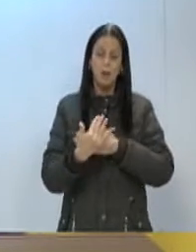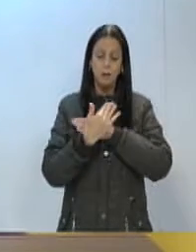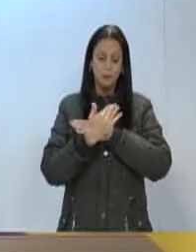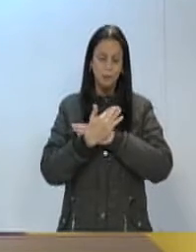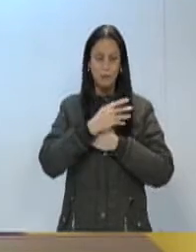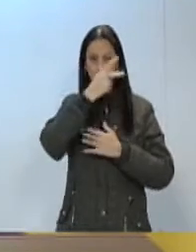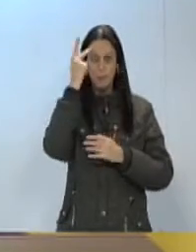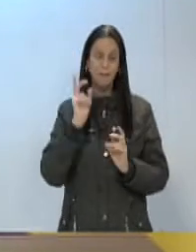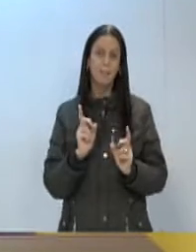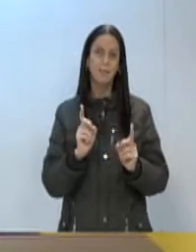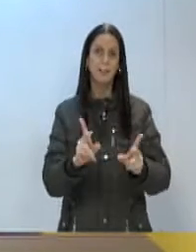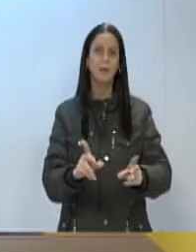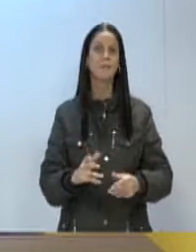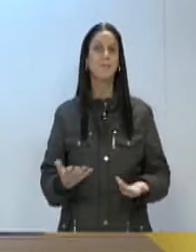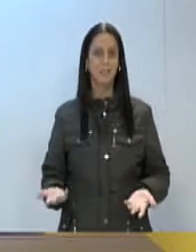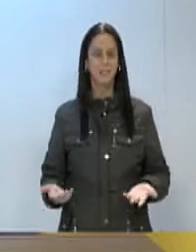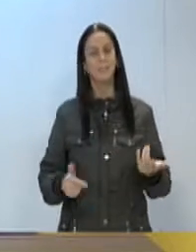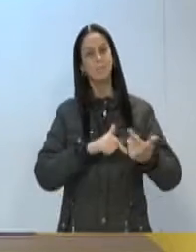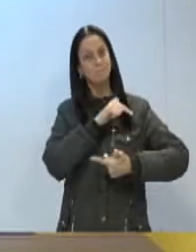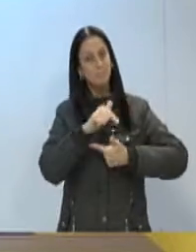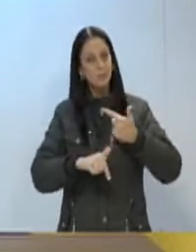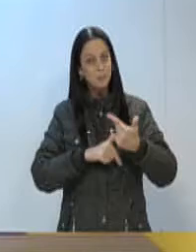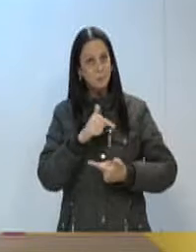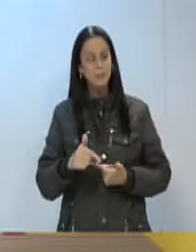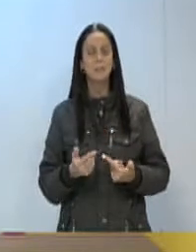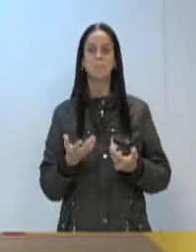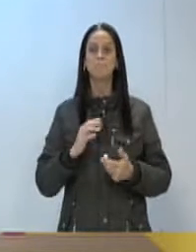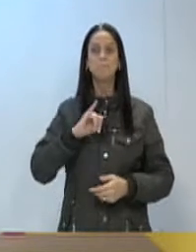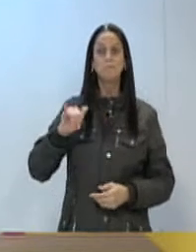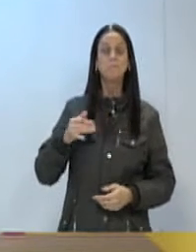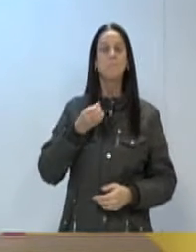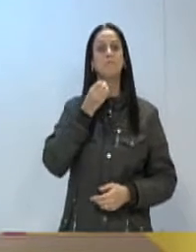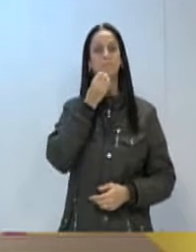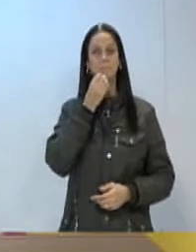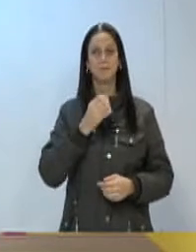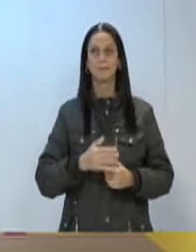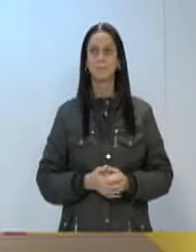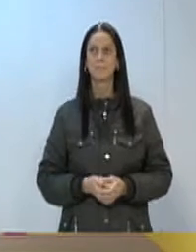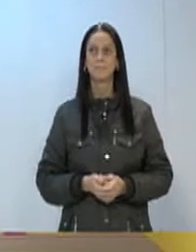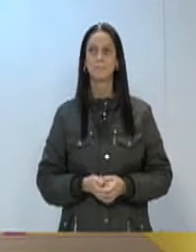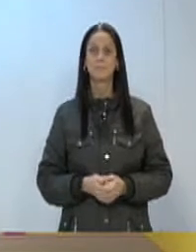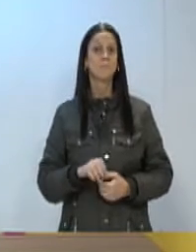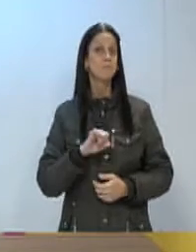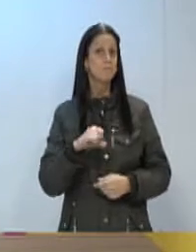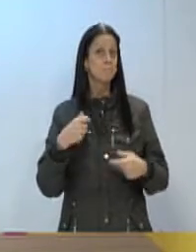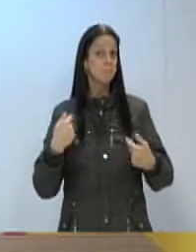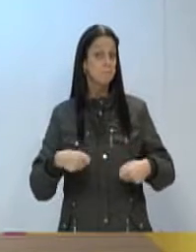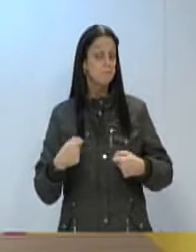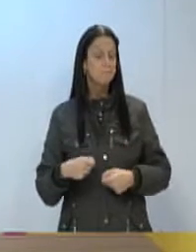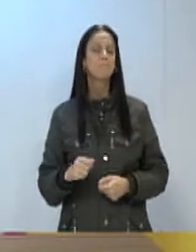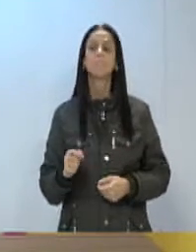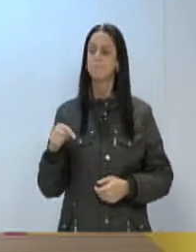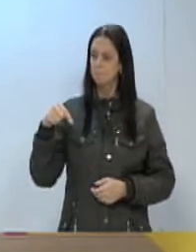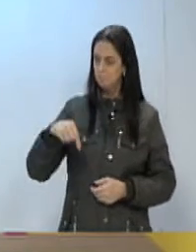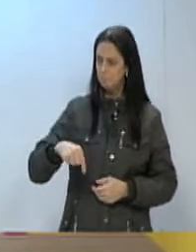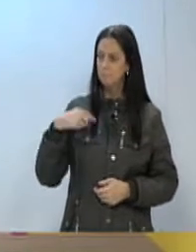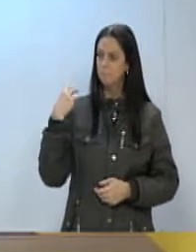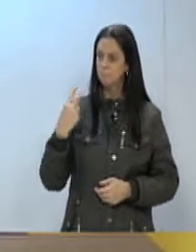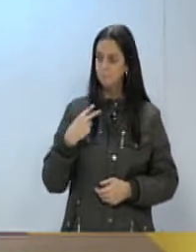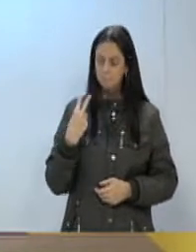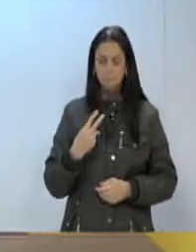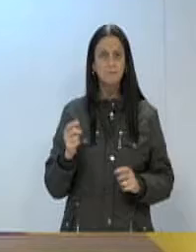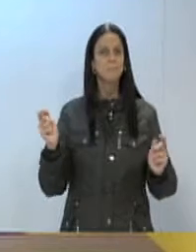próprio feirante que lá está na que tá trabalhando que está buscando oportunidade Então se precisar esta casa aqui pode sim fazer